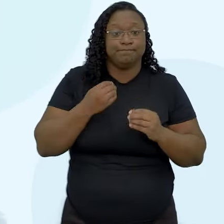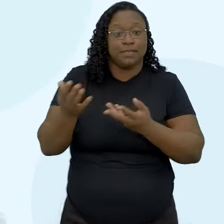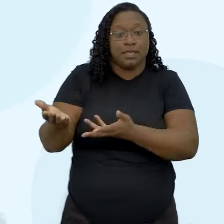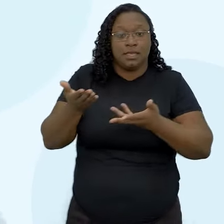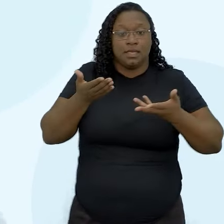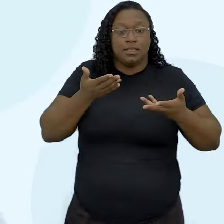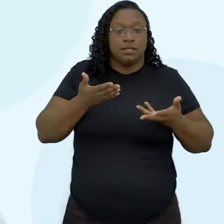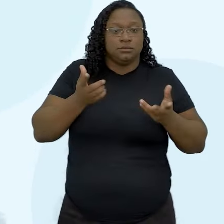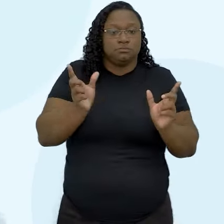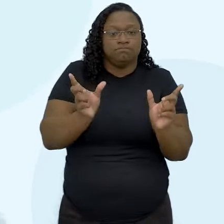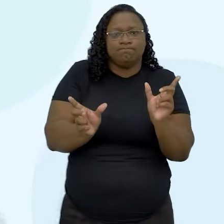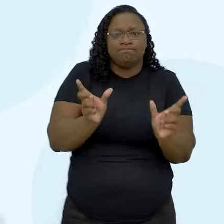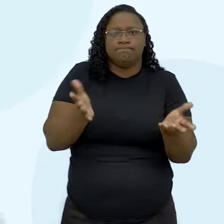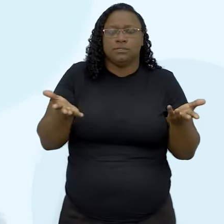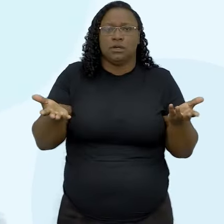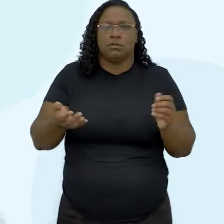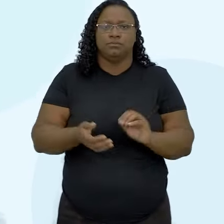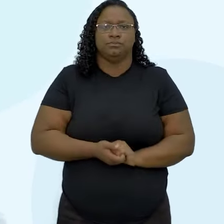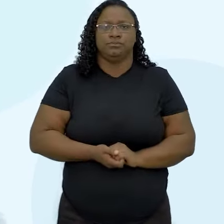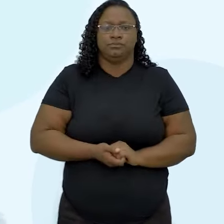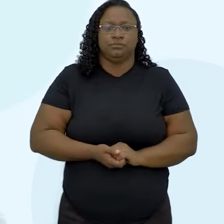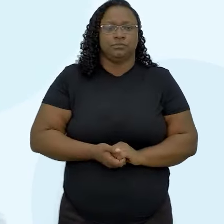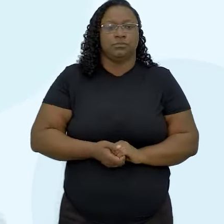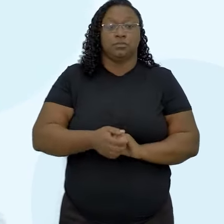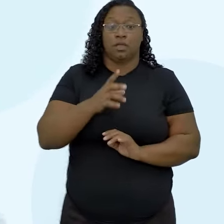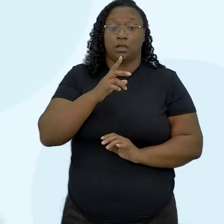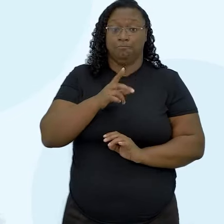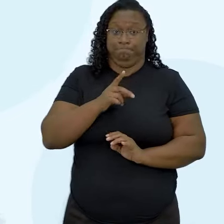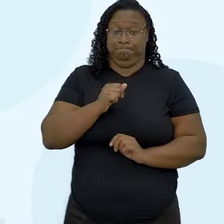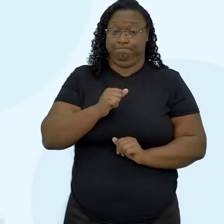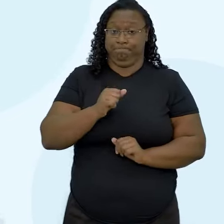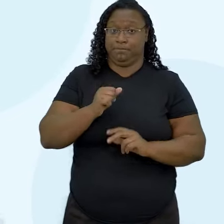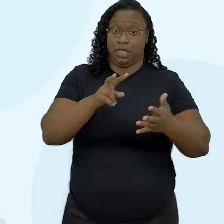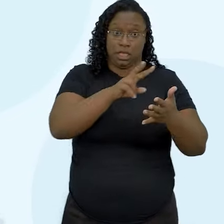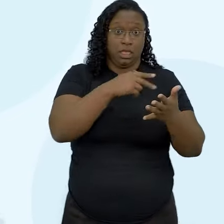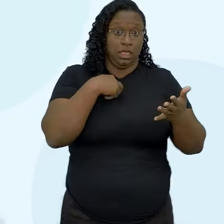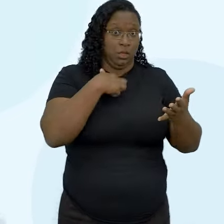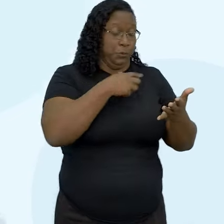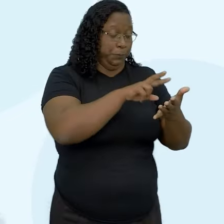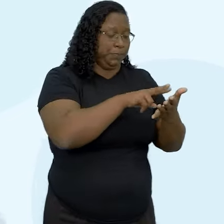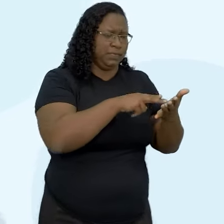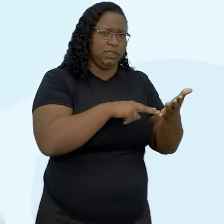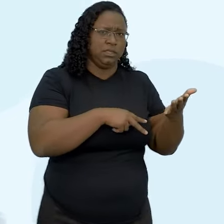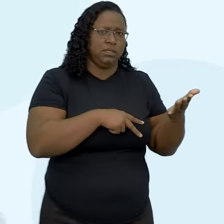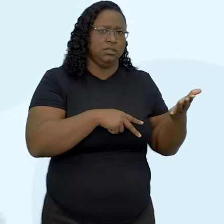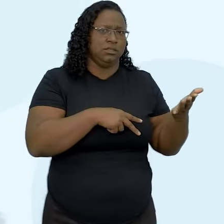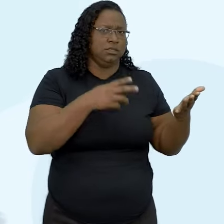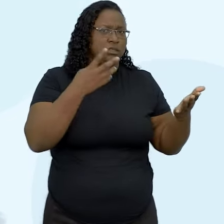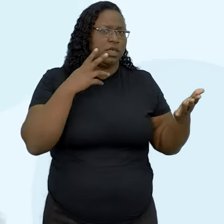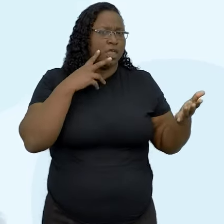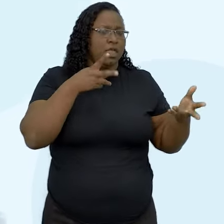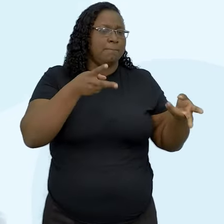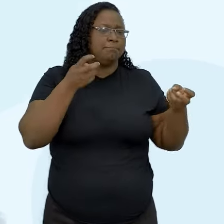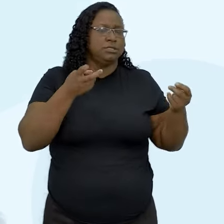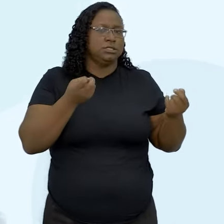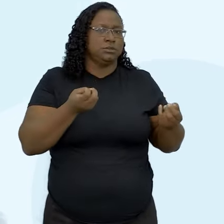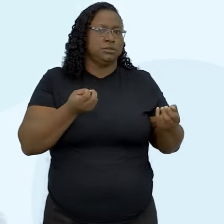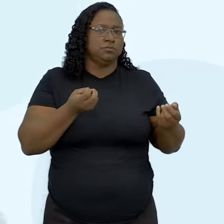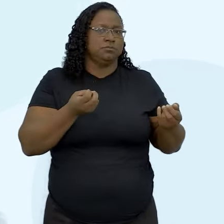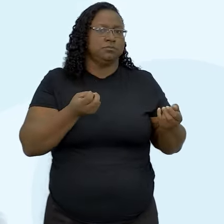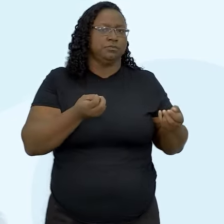isso, na verdade, lendo sobre, né? Eu vi que muita gente... Sabe aquele negócio que, assim, você pega um livro